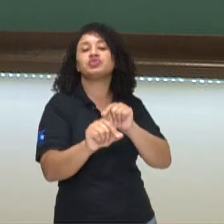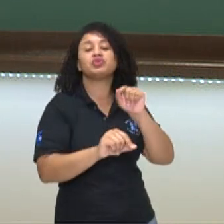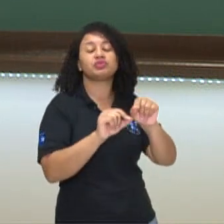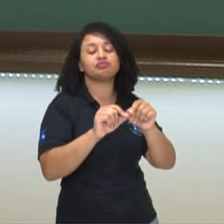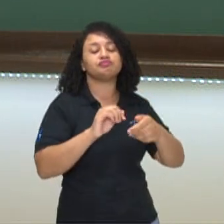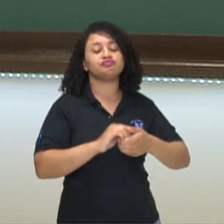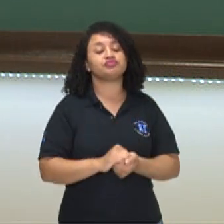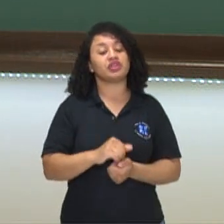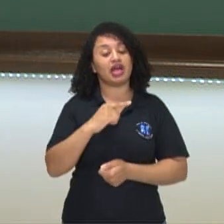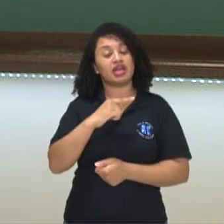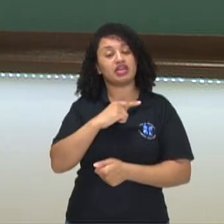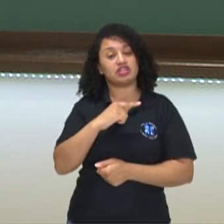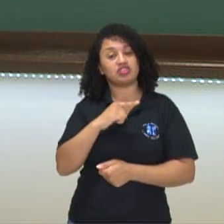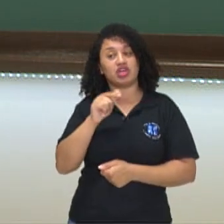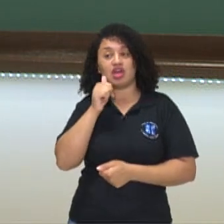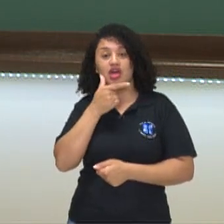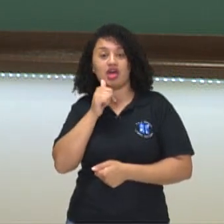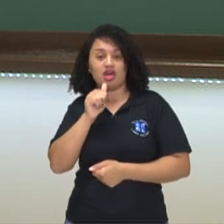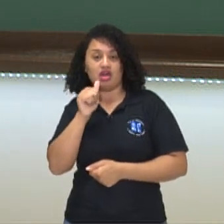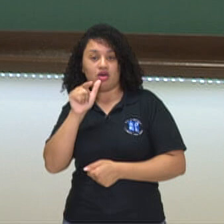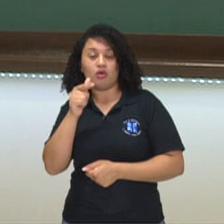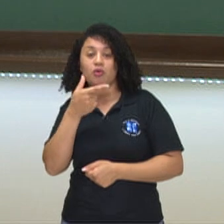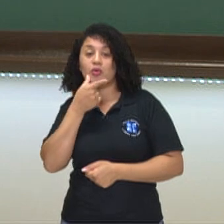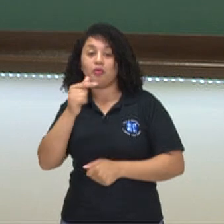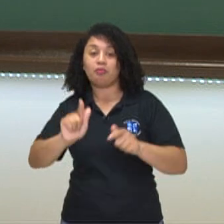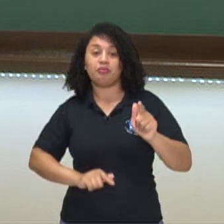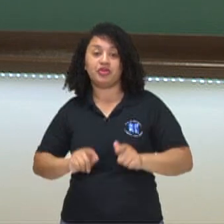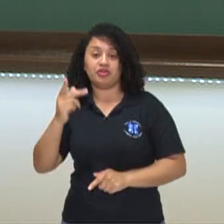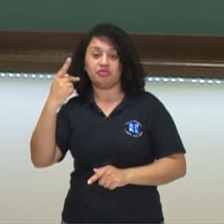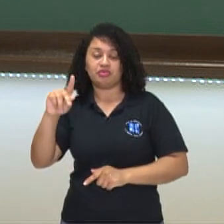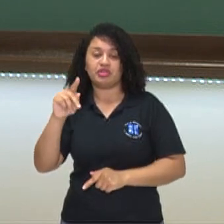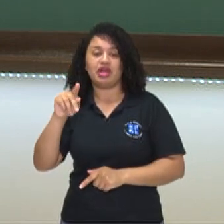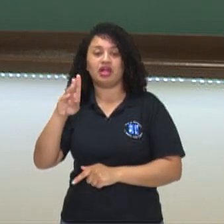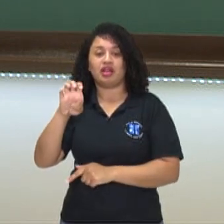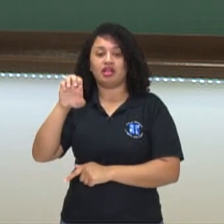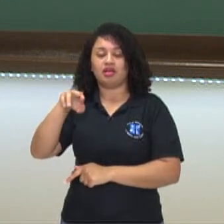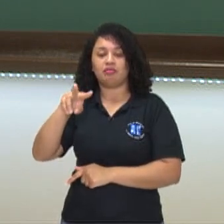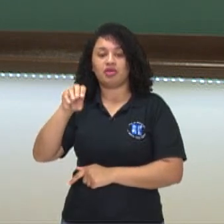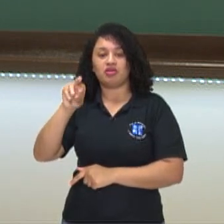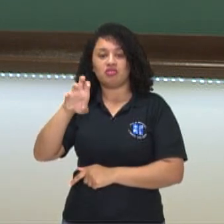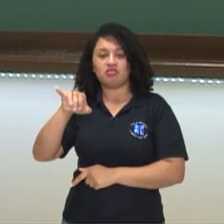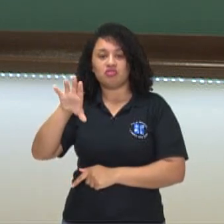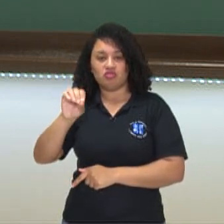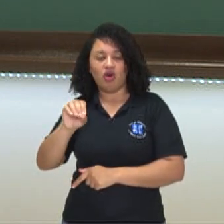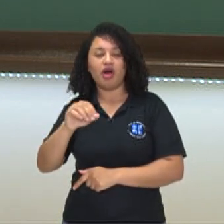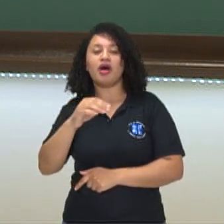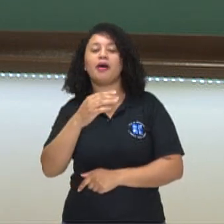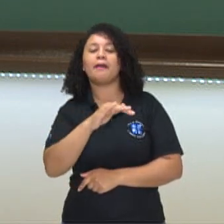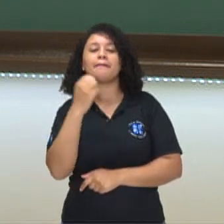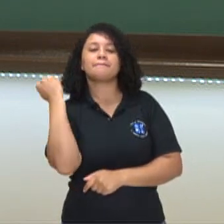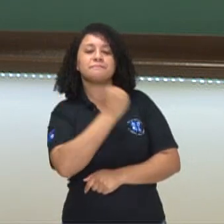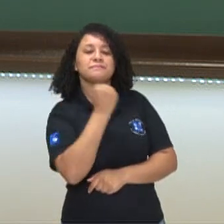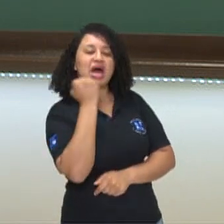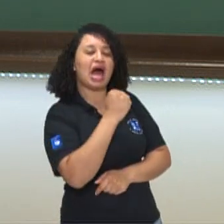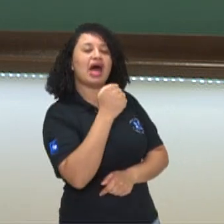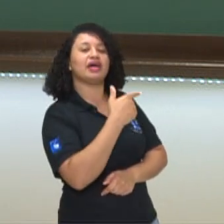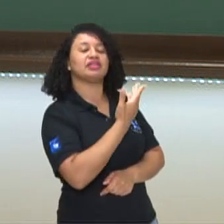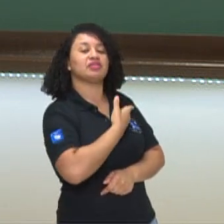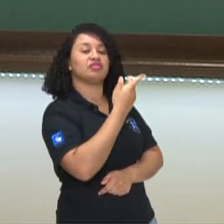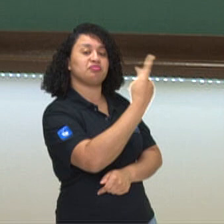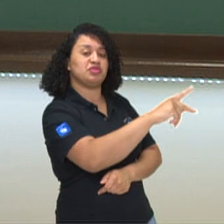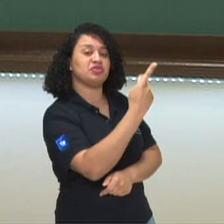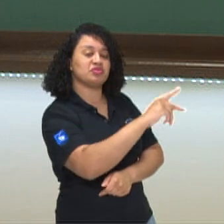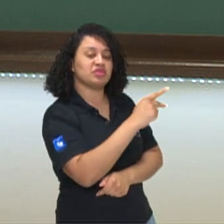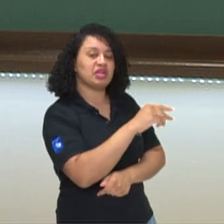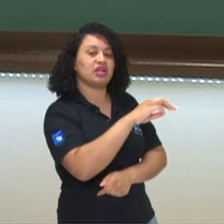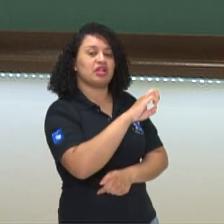Benvolio, primo de Julieta, mata o amigo de Romeu, Mercúrio, né? Então aí tem o ódio, né? Essa disputa entre